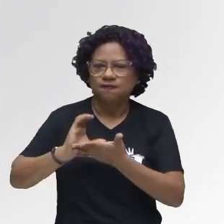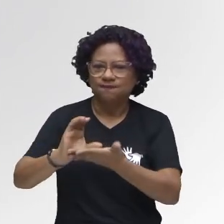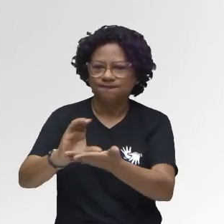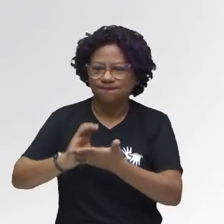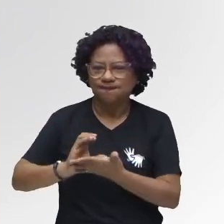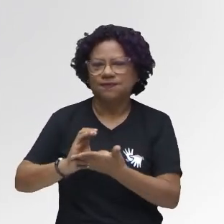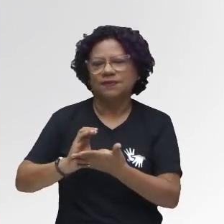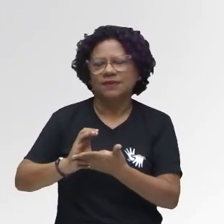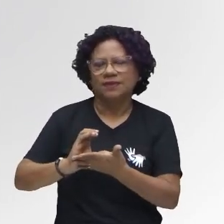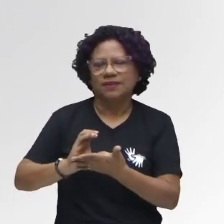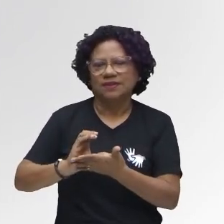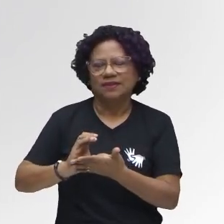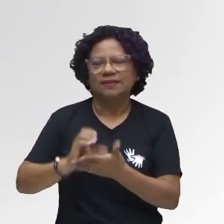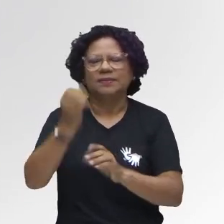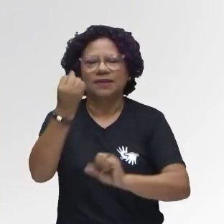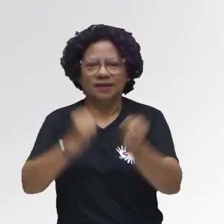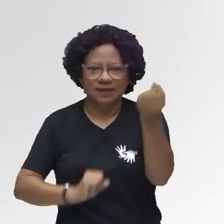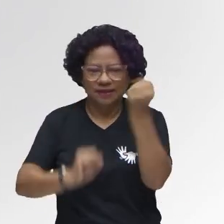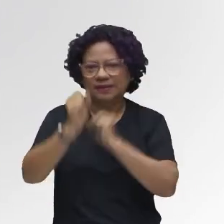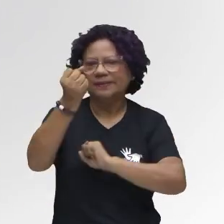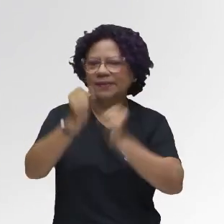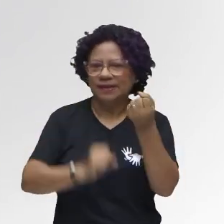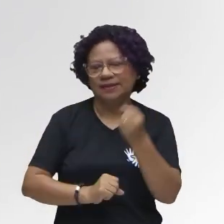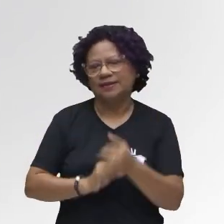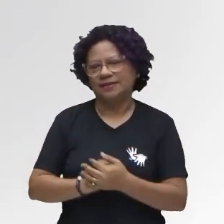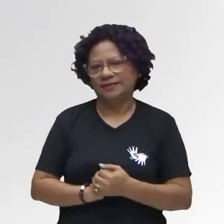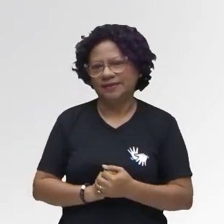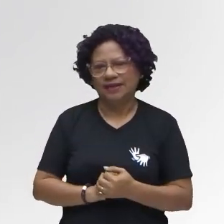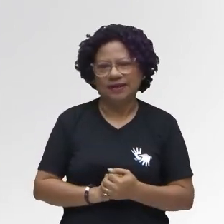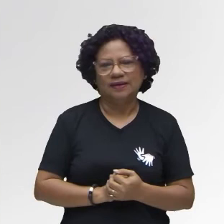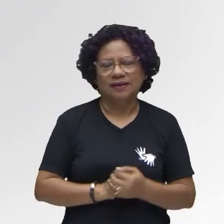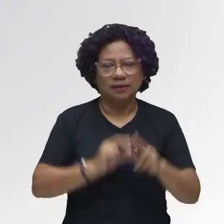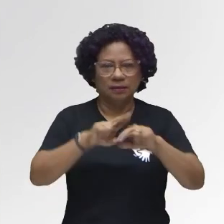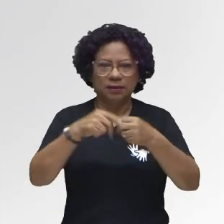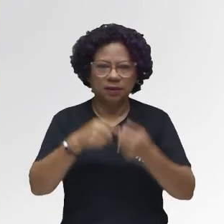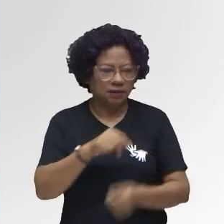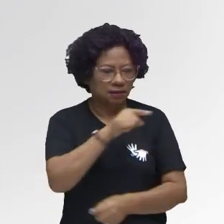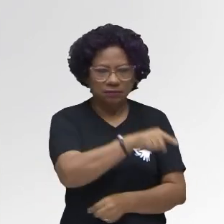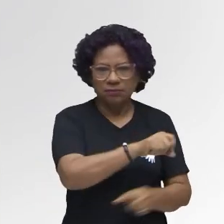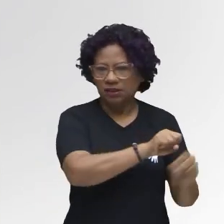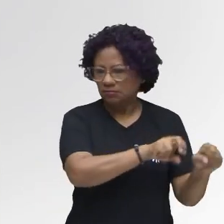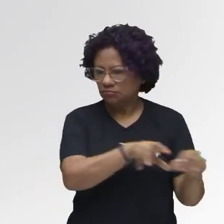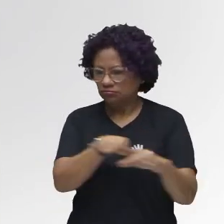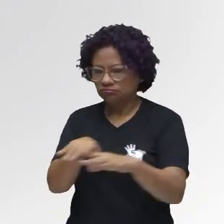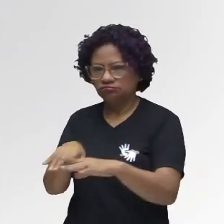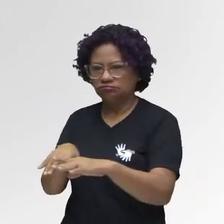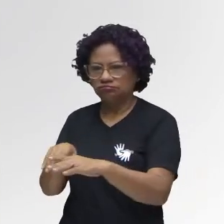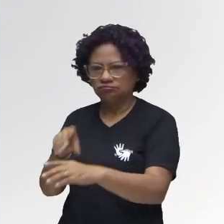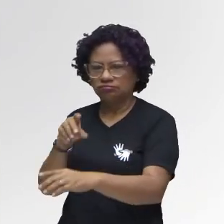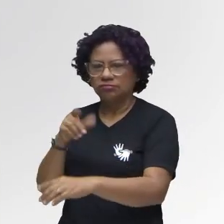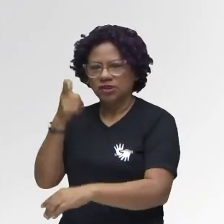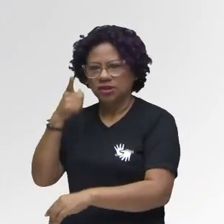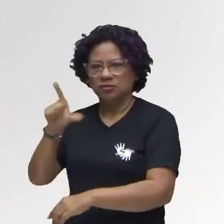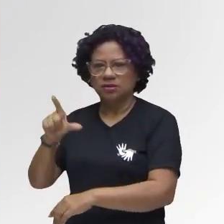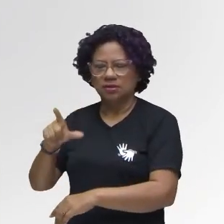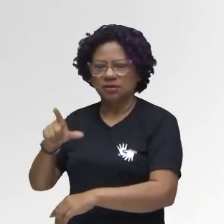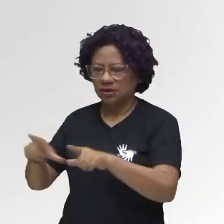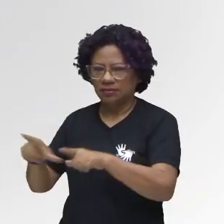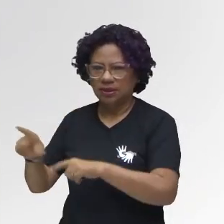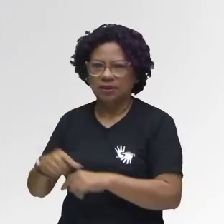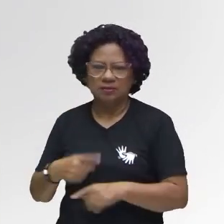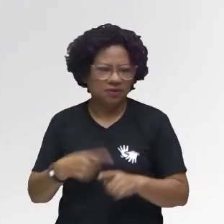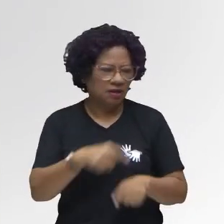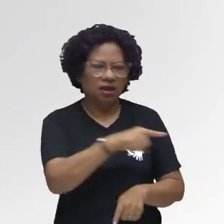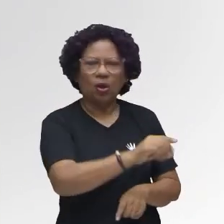produtos. Então, acaba que grande parte da população vem para cá. Mas vem para cá só por causa do emprego? Não, porque nos centros urbanos a oferta